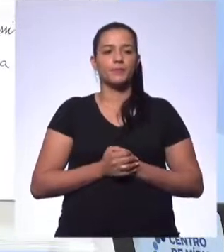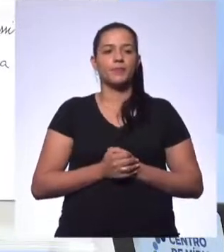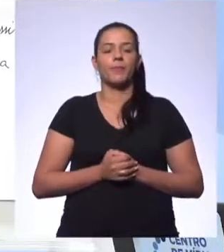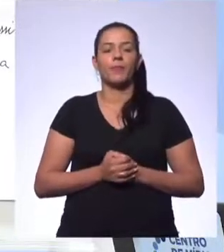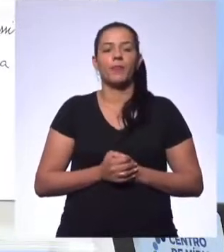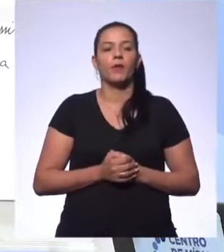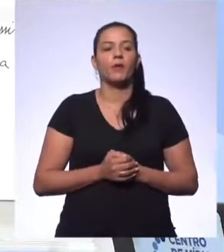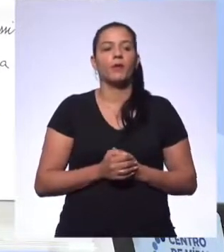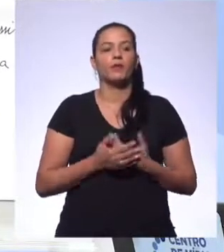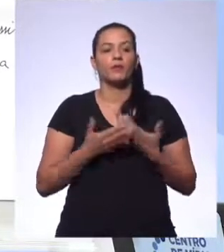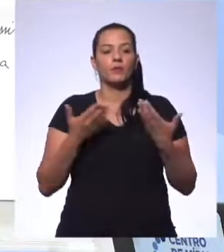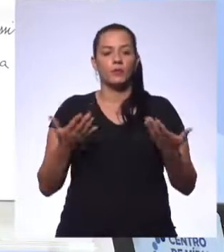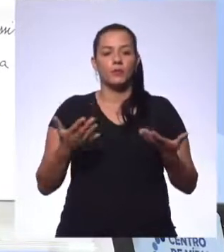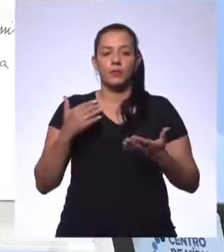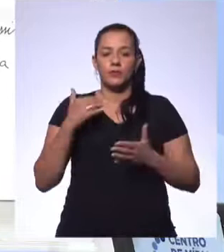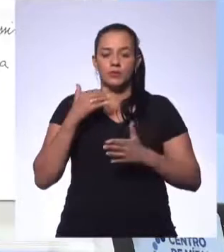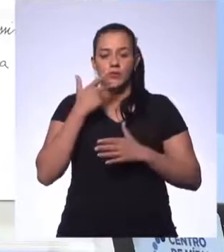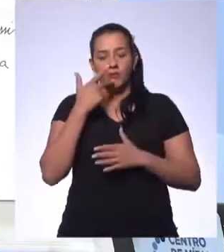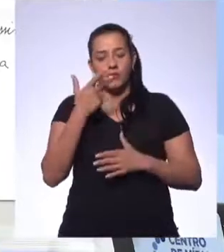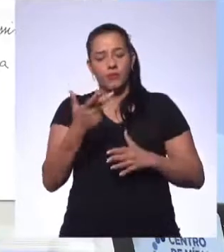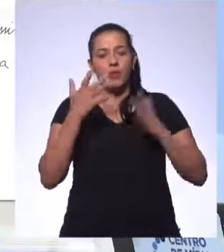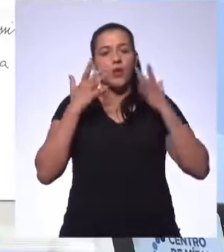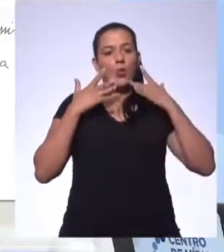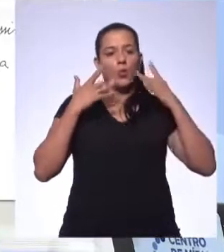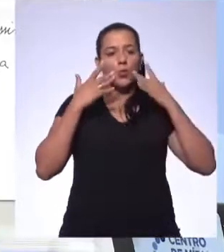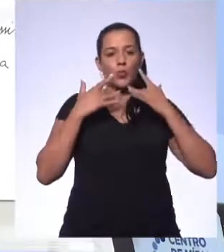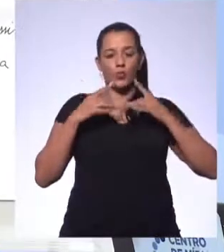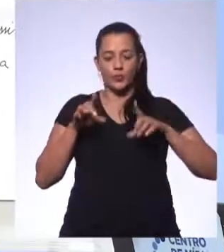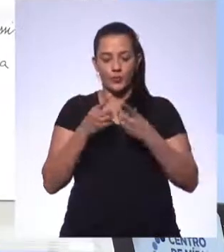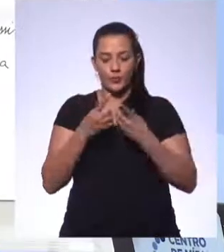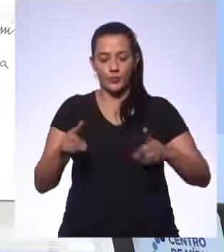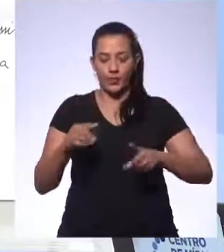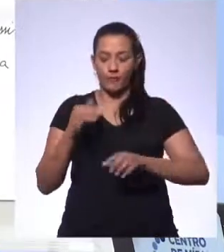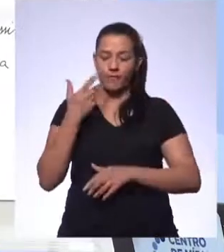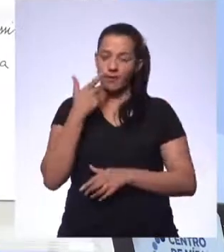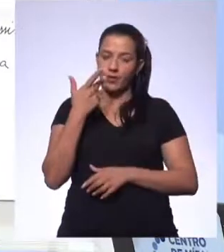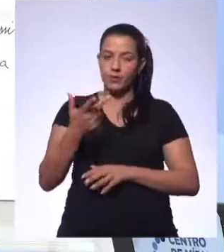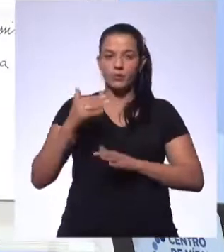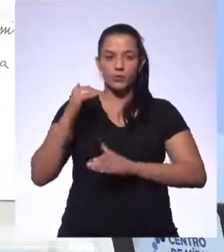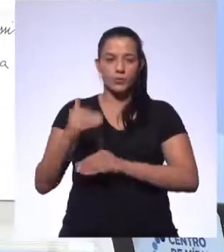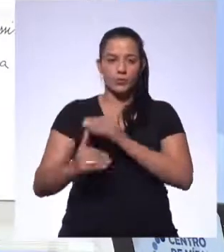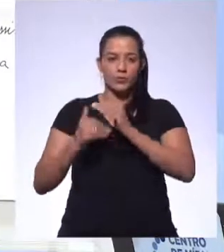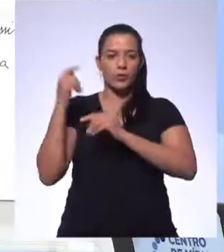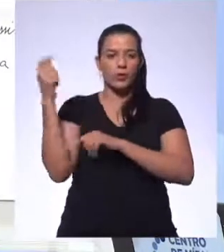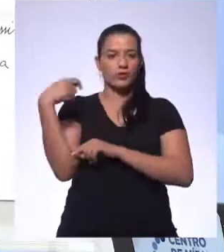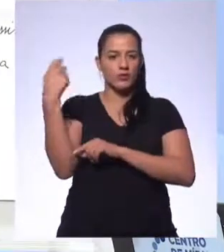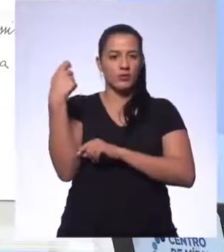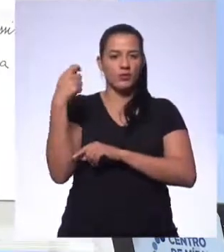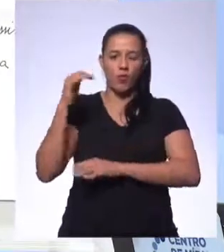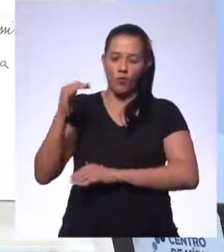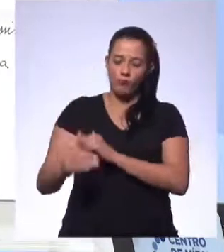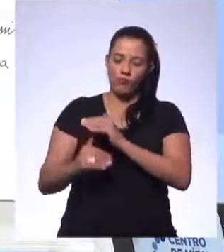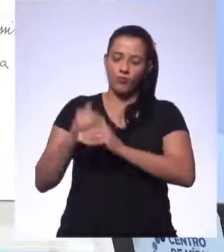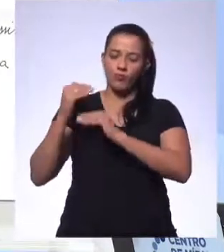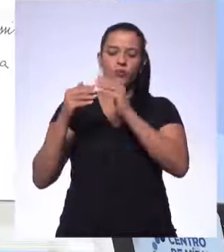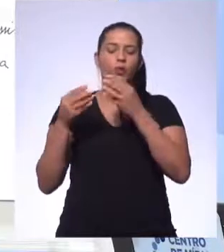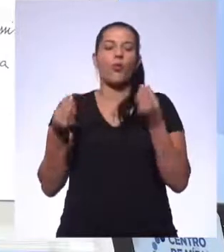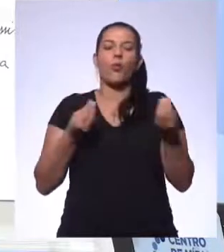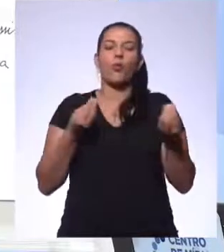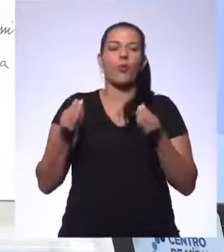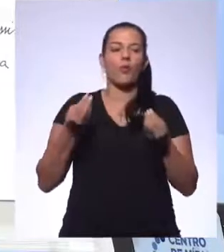musical falando sobre a evolução do sertanejo. Aí você vai lá atrás, você pega desde lá Cascatinhana, desde lá,